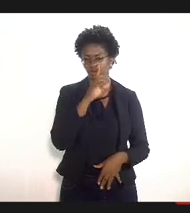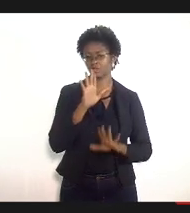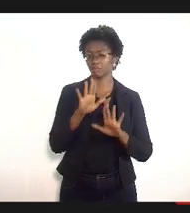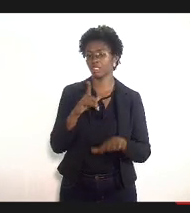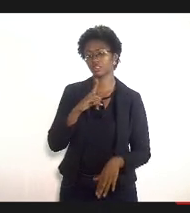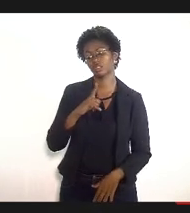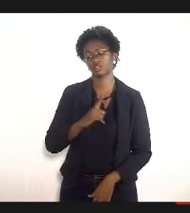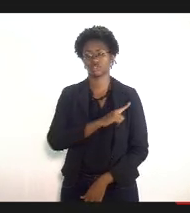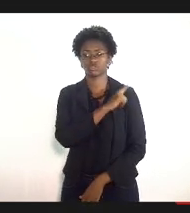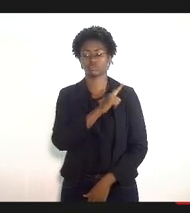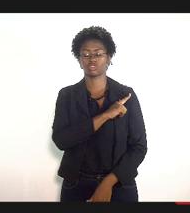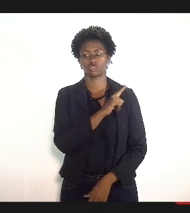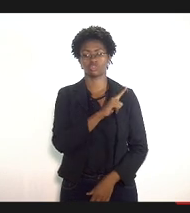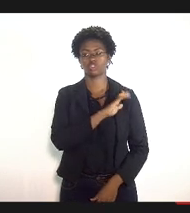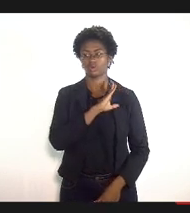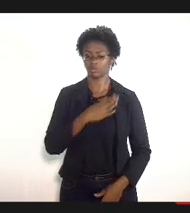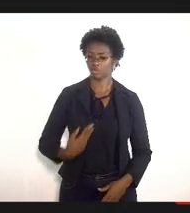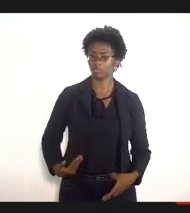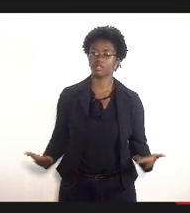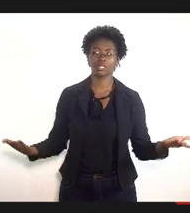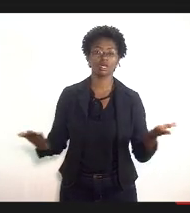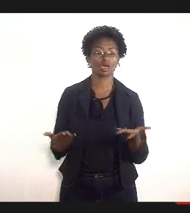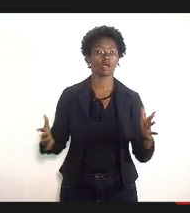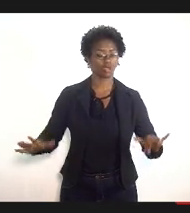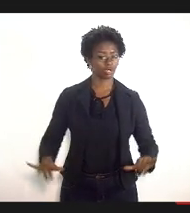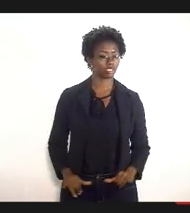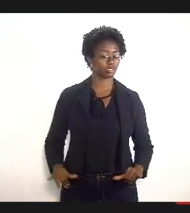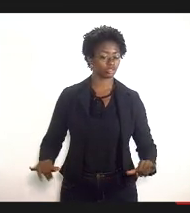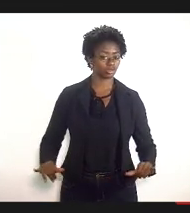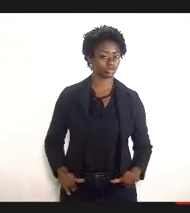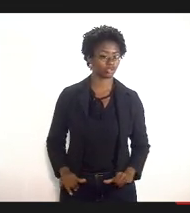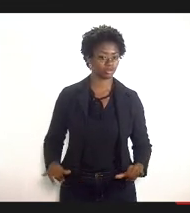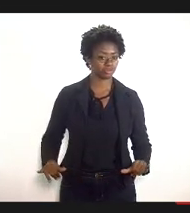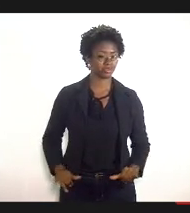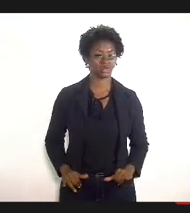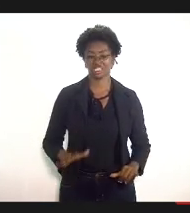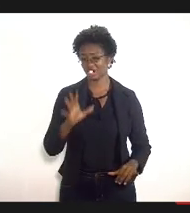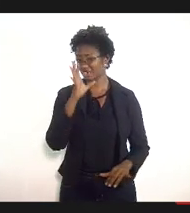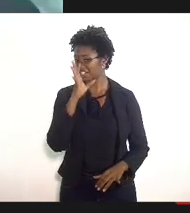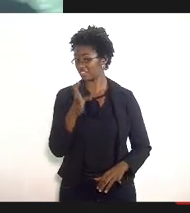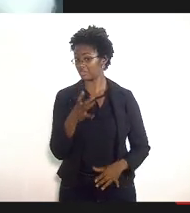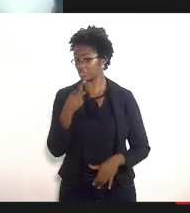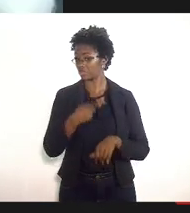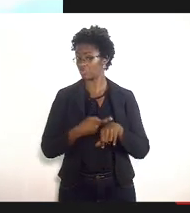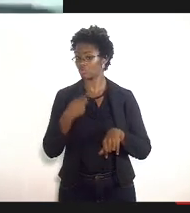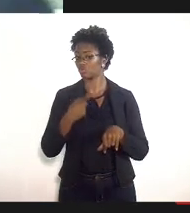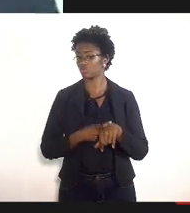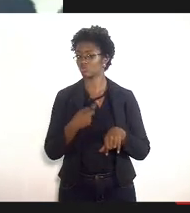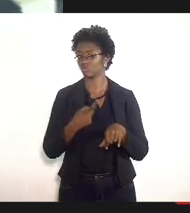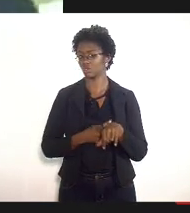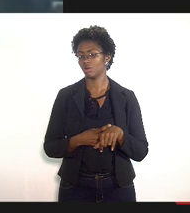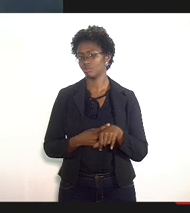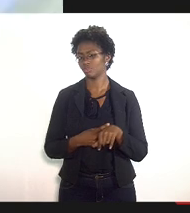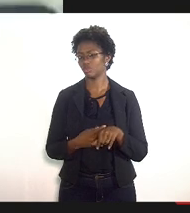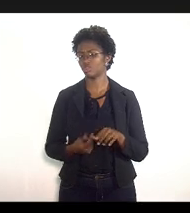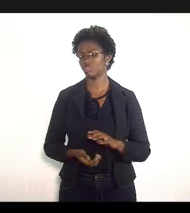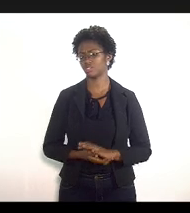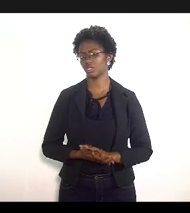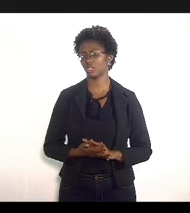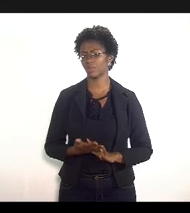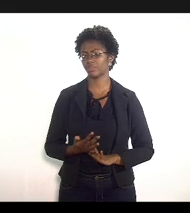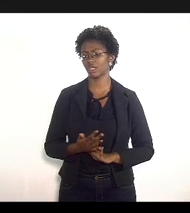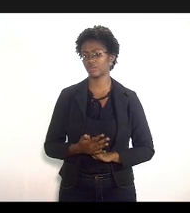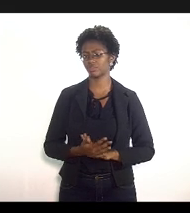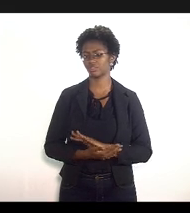gestão pública e que agora sofre ameaças muito contundentes, né? Mas não só essa... Lúcia, só